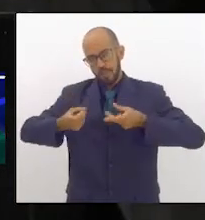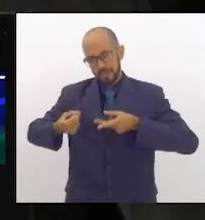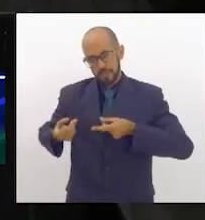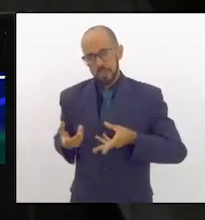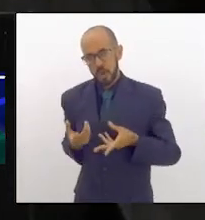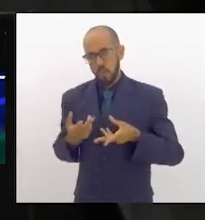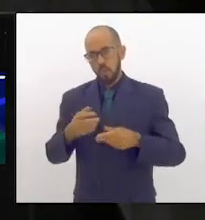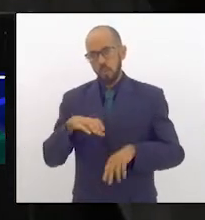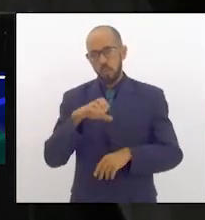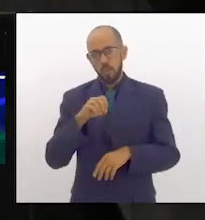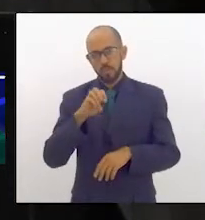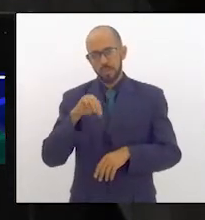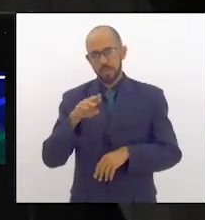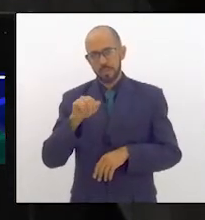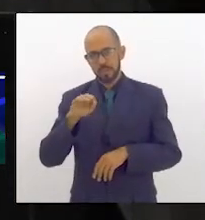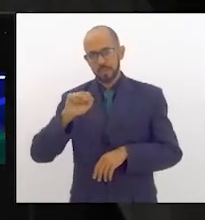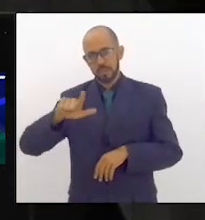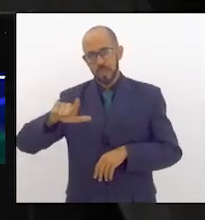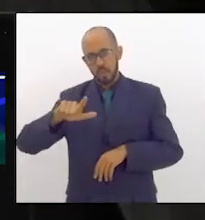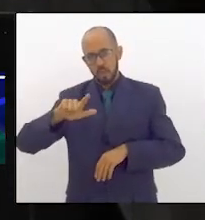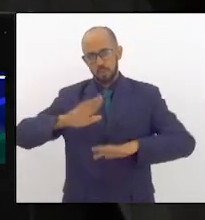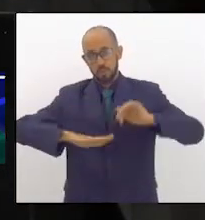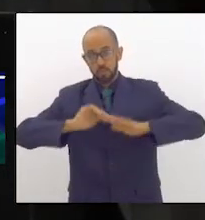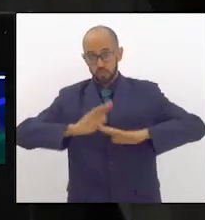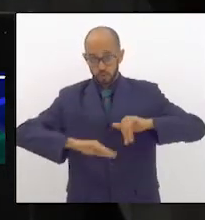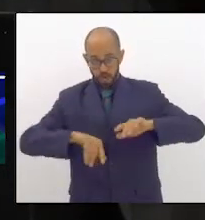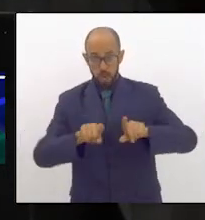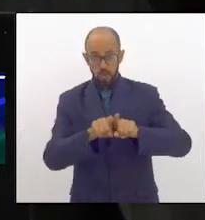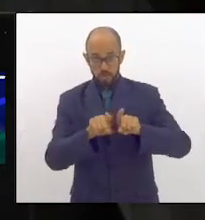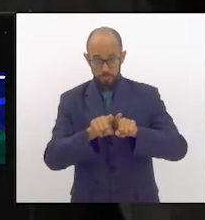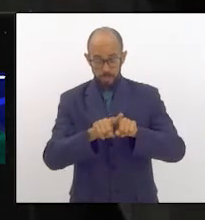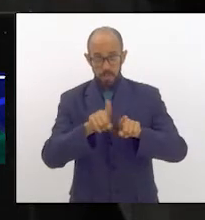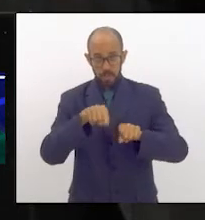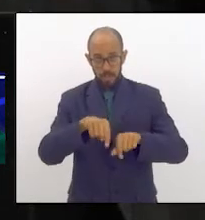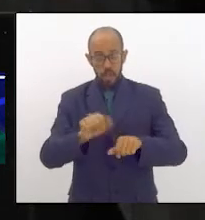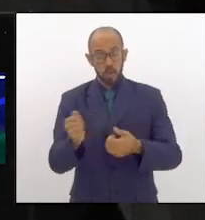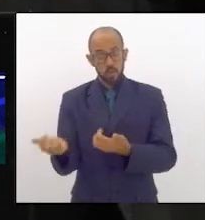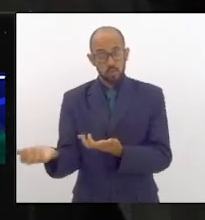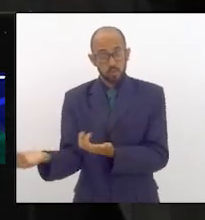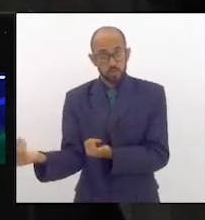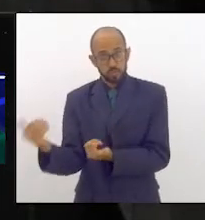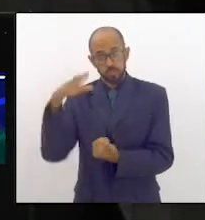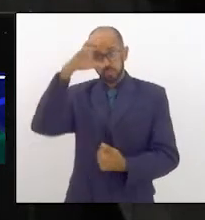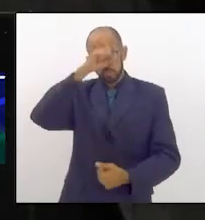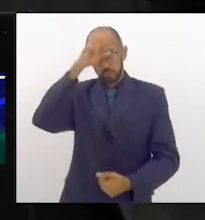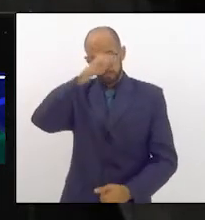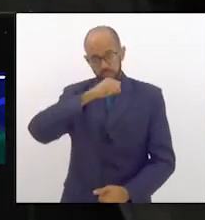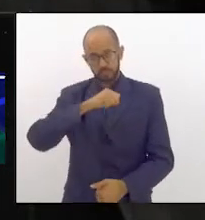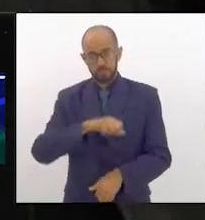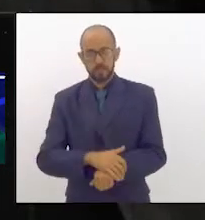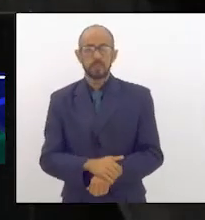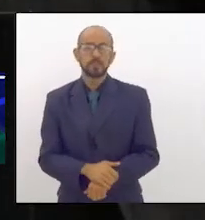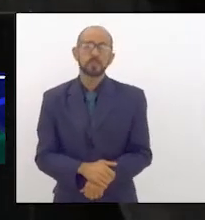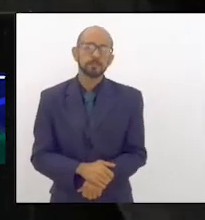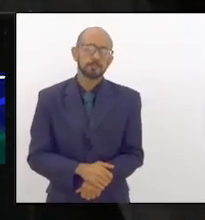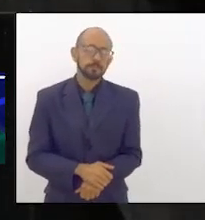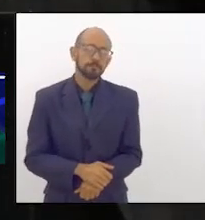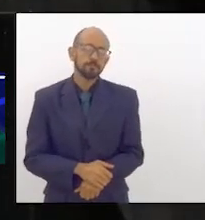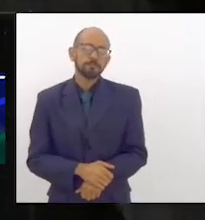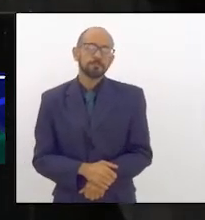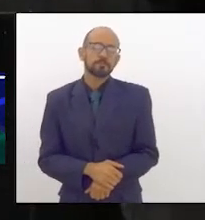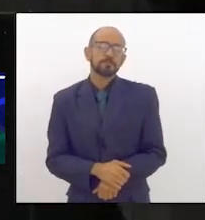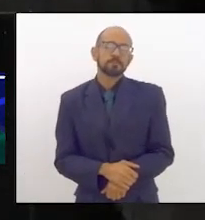que aprendizagem profissional que é o programa Jovem Aprendiz programa Jovem Aprendiz